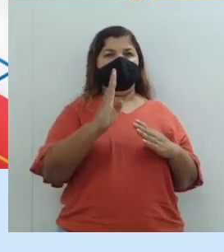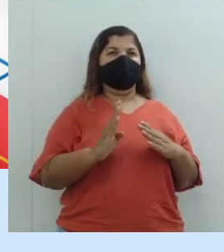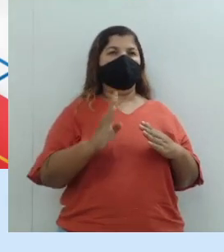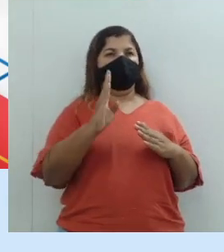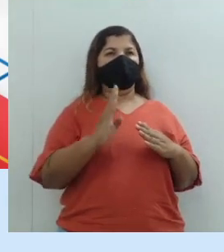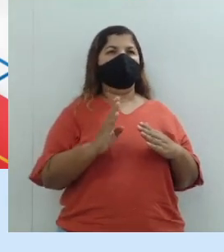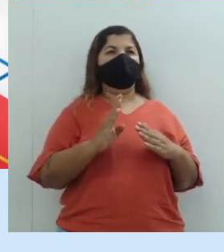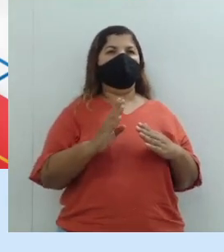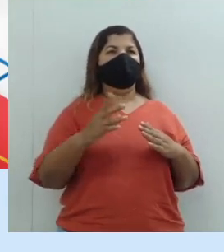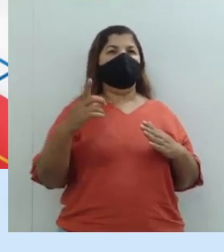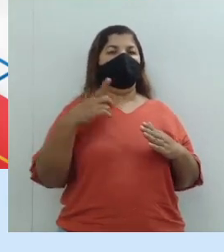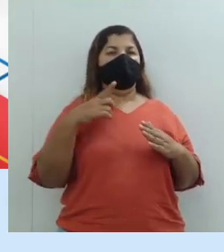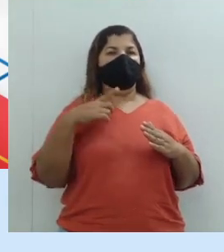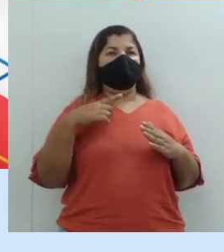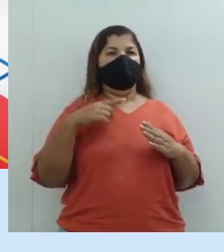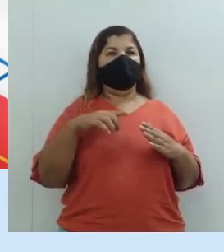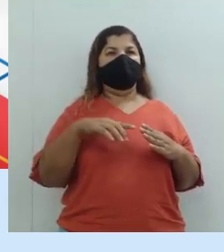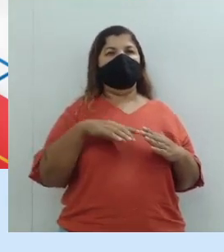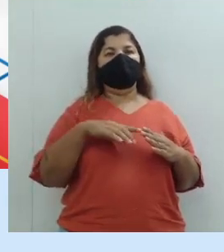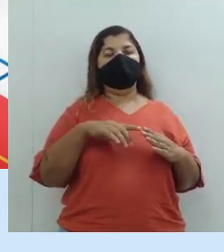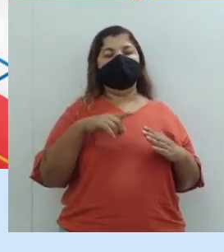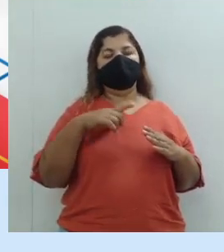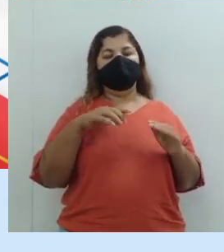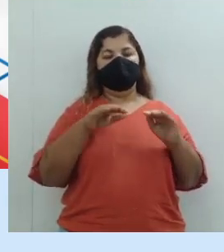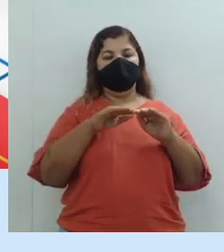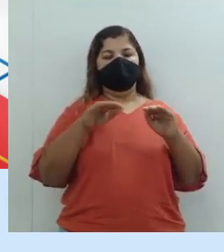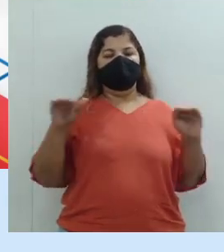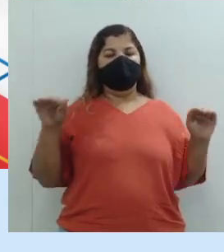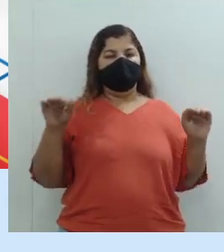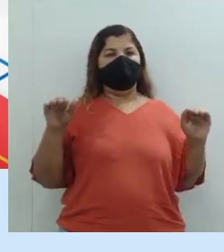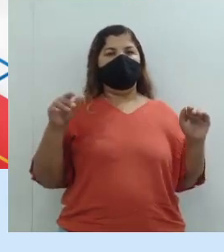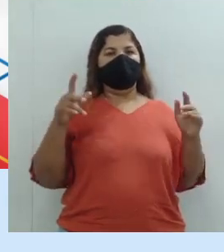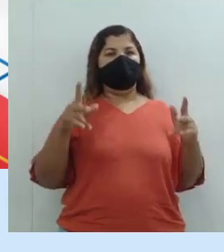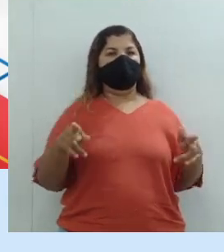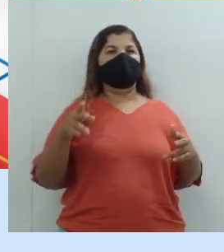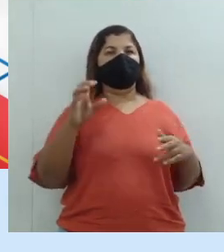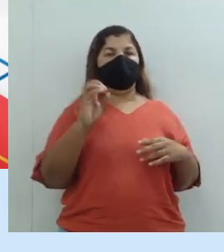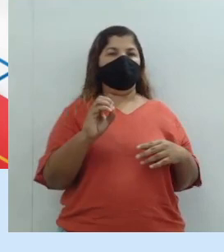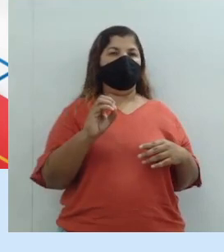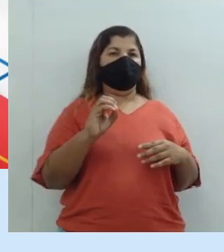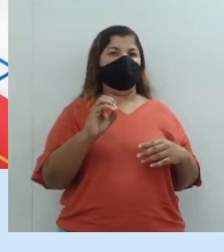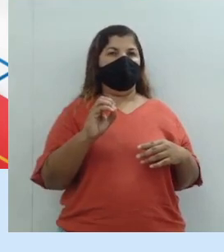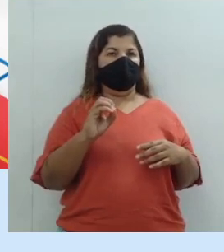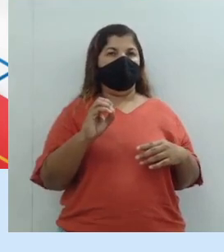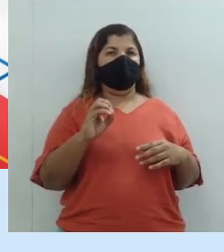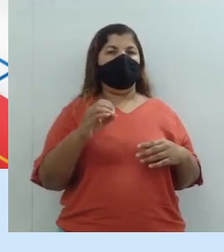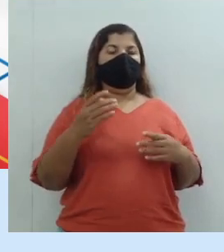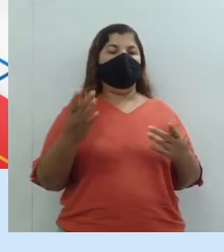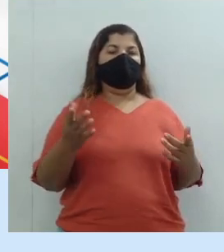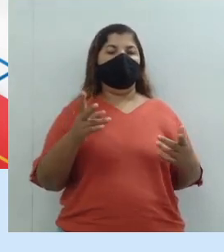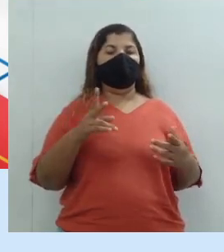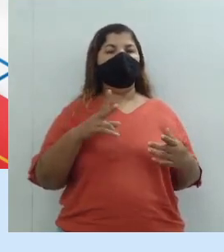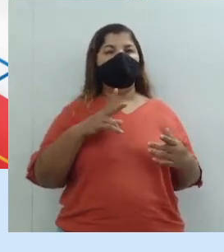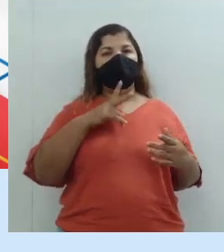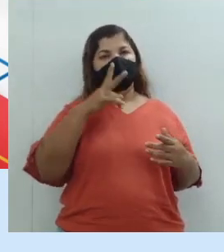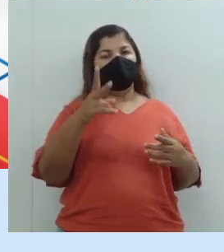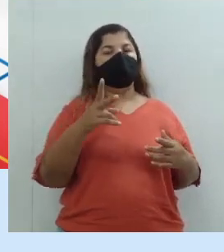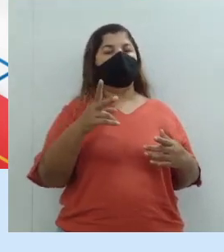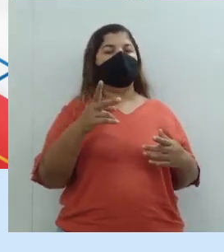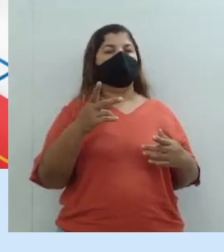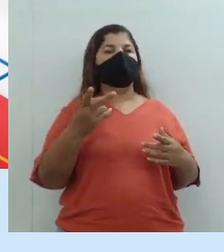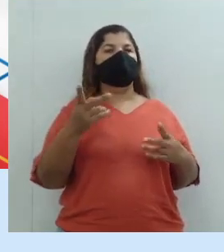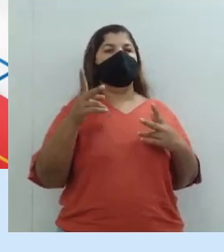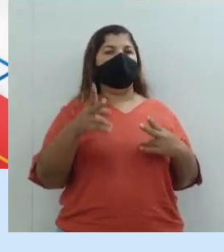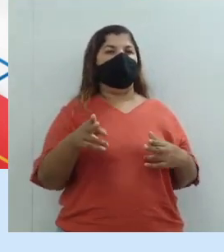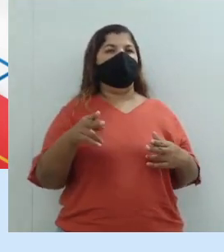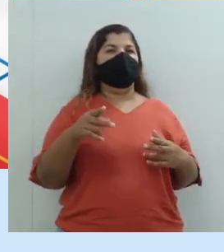nessa direção ela é nula, né? Força resultante é igual a zero. Nesse caso, a intensidade da normal é igual à